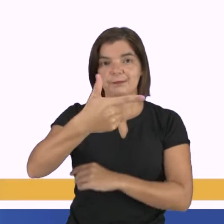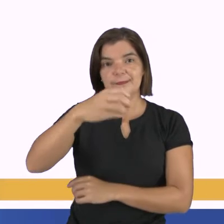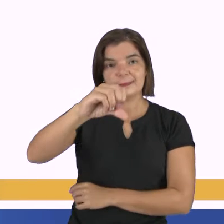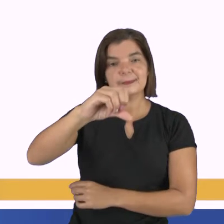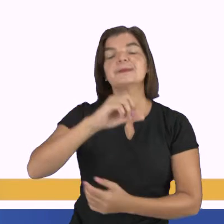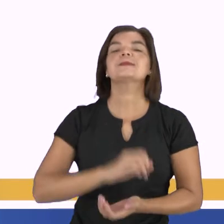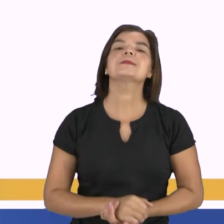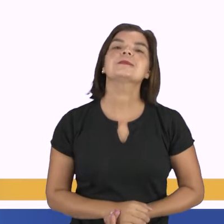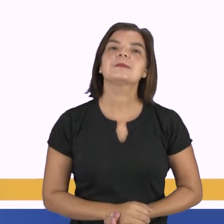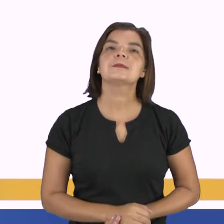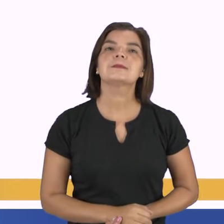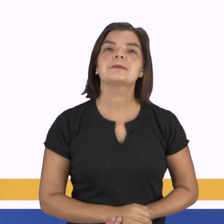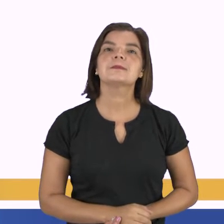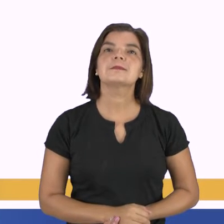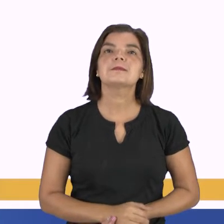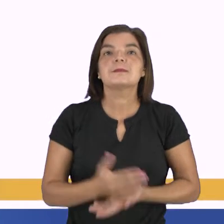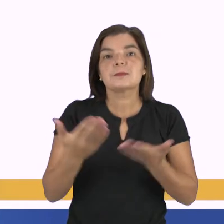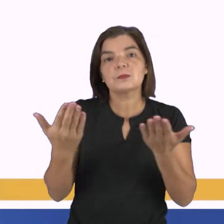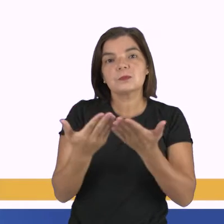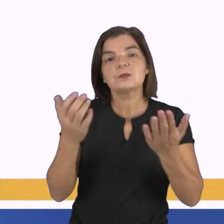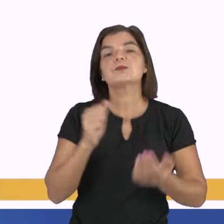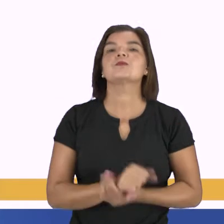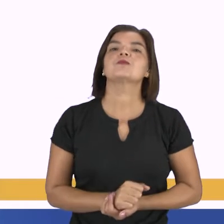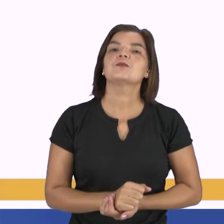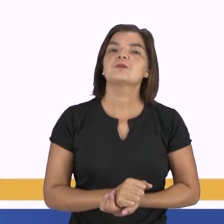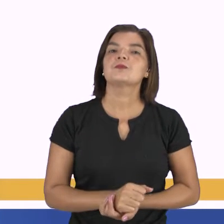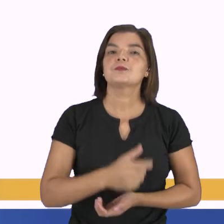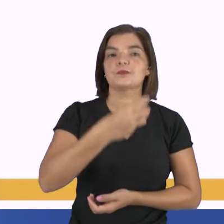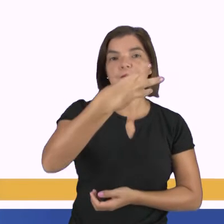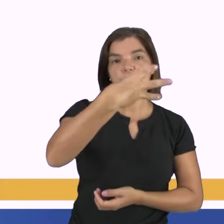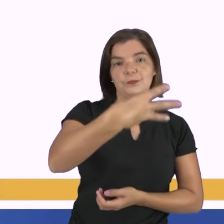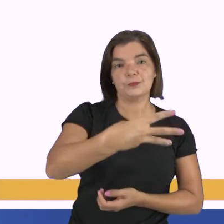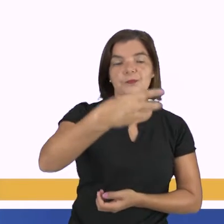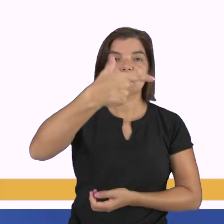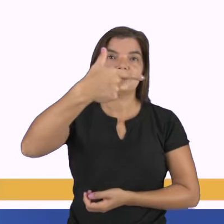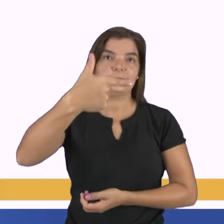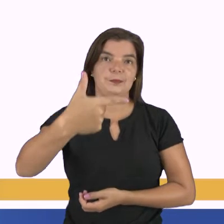29, certo? Aí vamos a ter